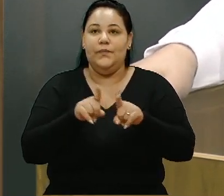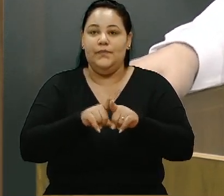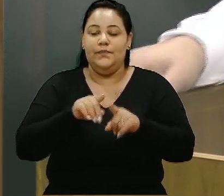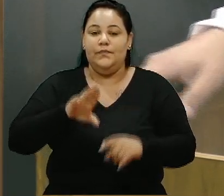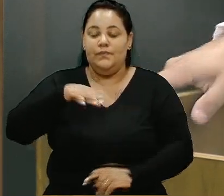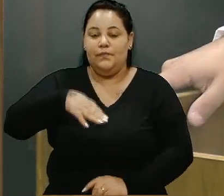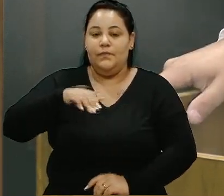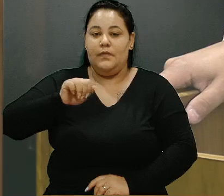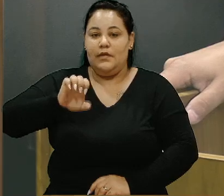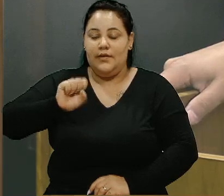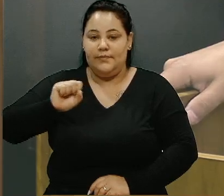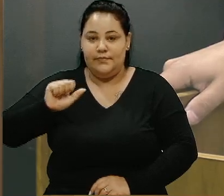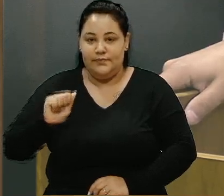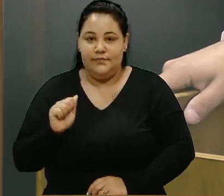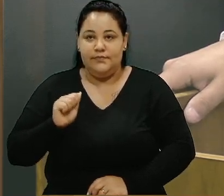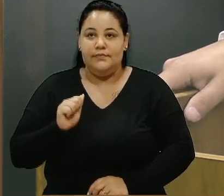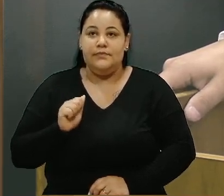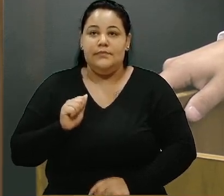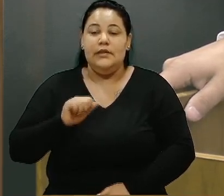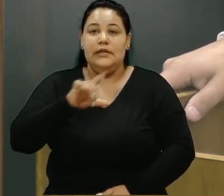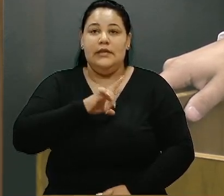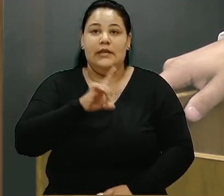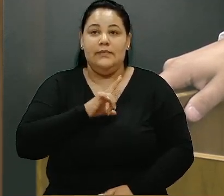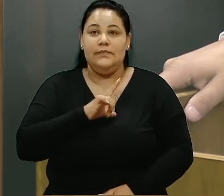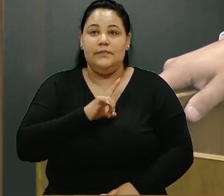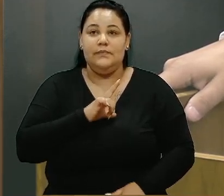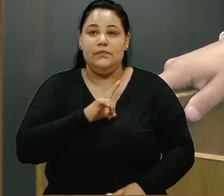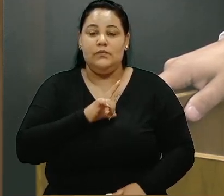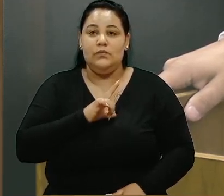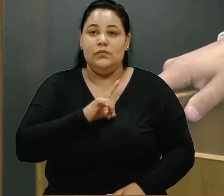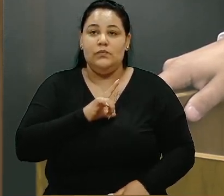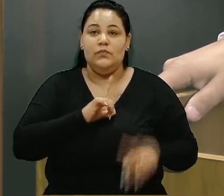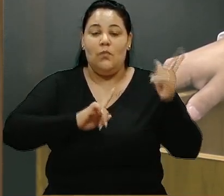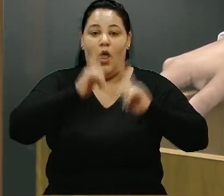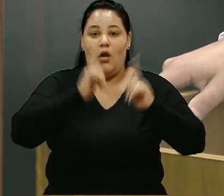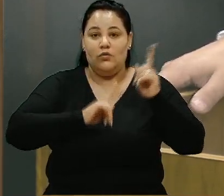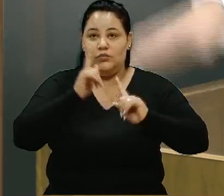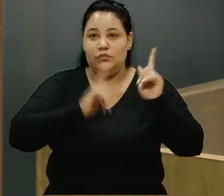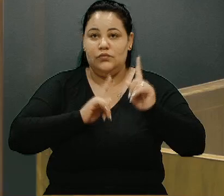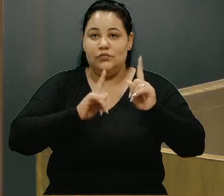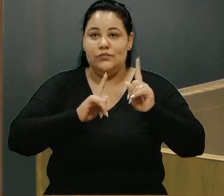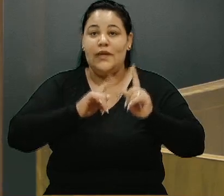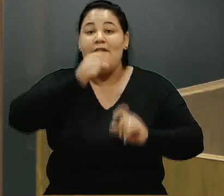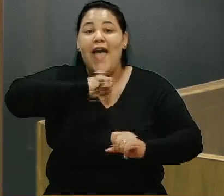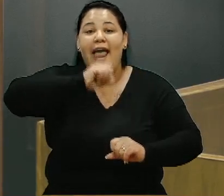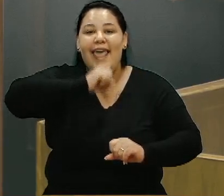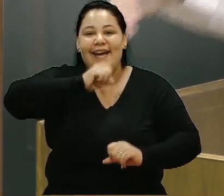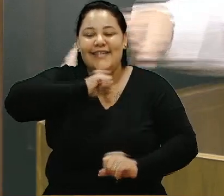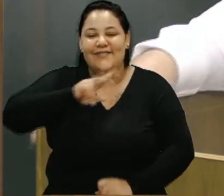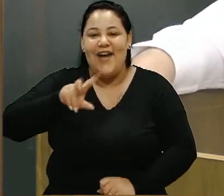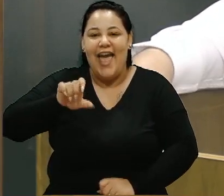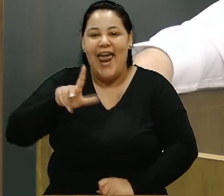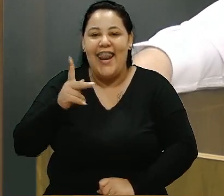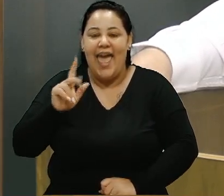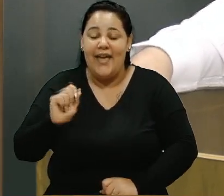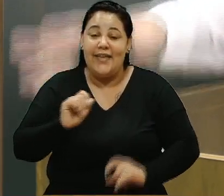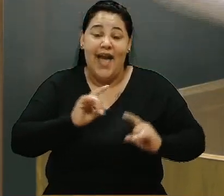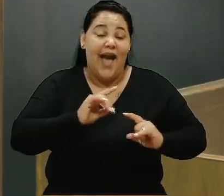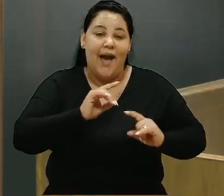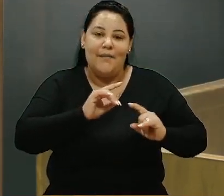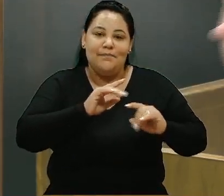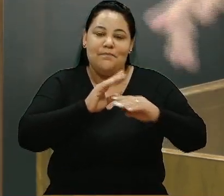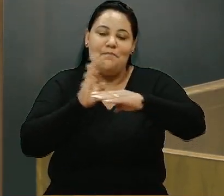Paulo Salsen, tem o bloco ali, o bloco da Velha que vai acontecer aí, e a Maesa está caindo.